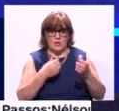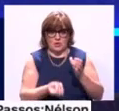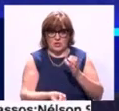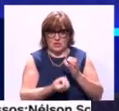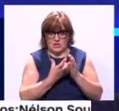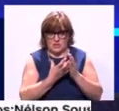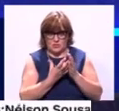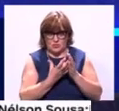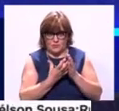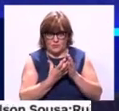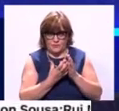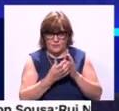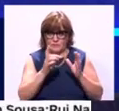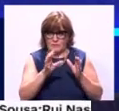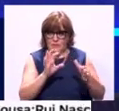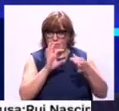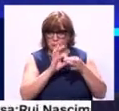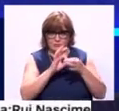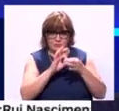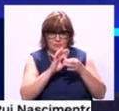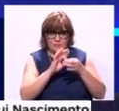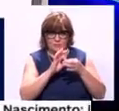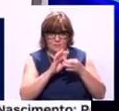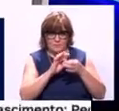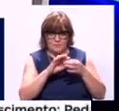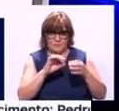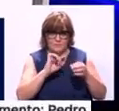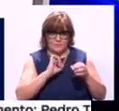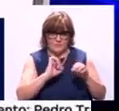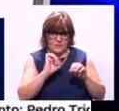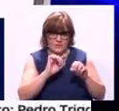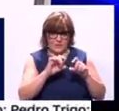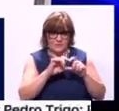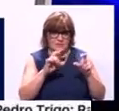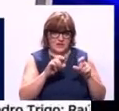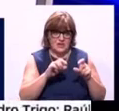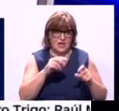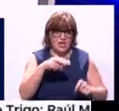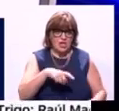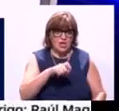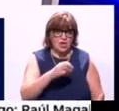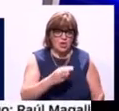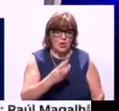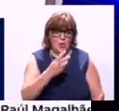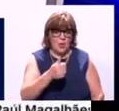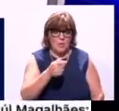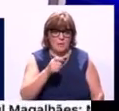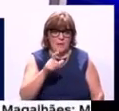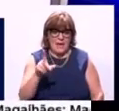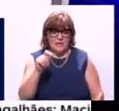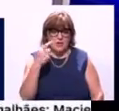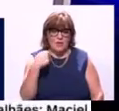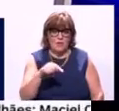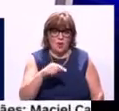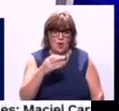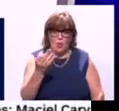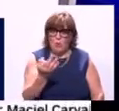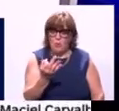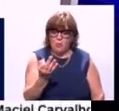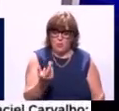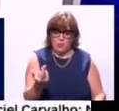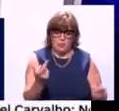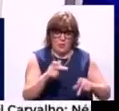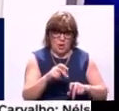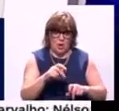criamos esta ligação com a New Balance, a New Balance disparou nos pés dos portuenses.